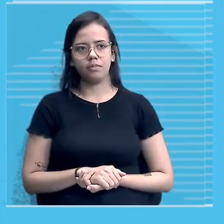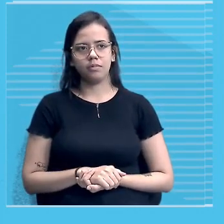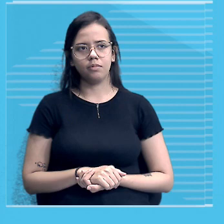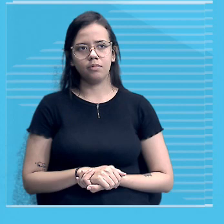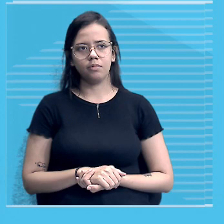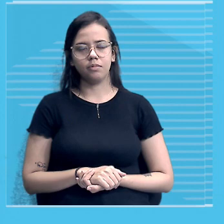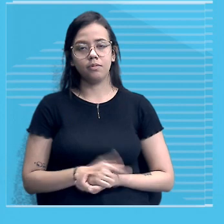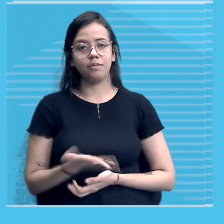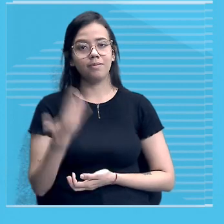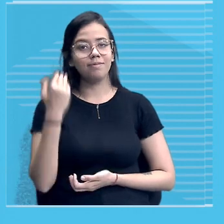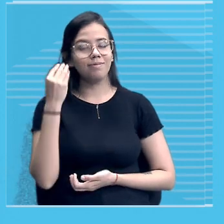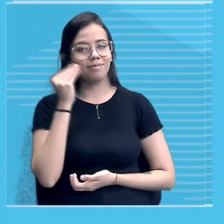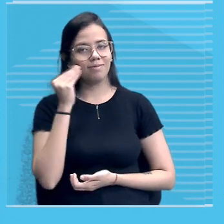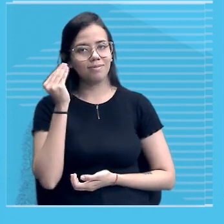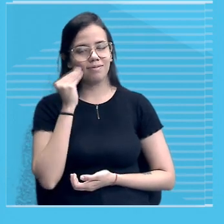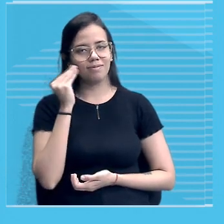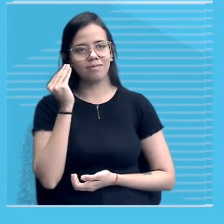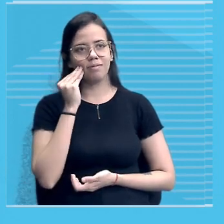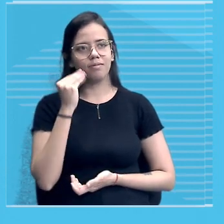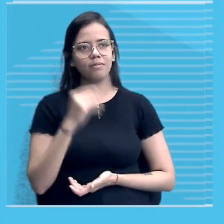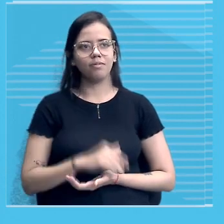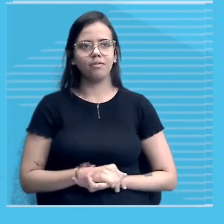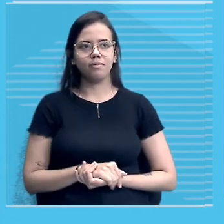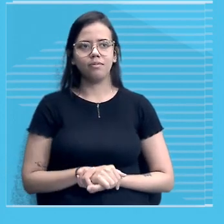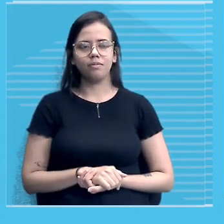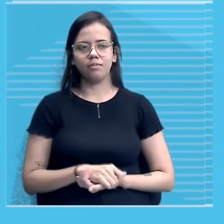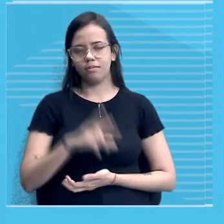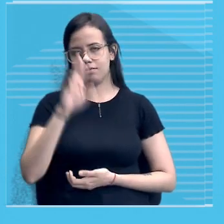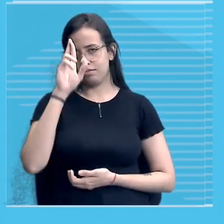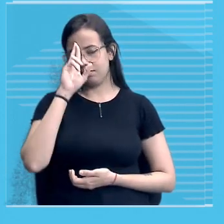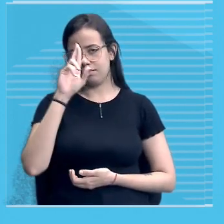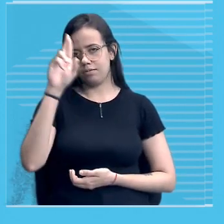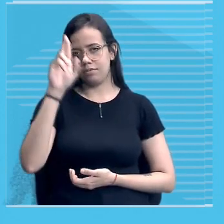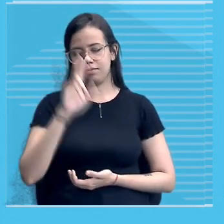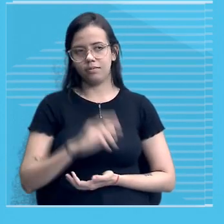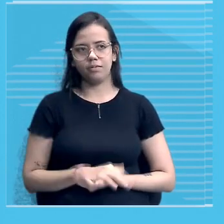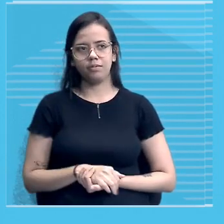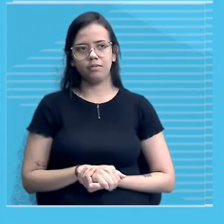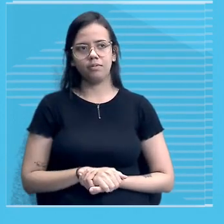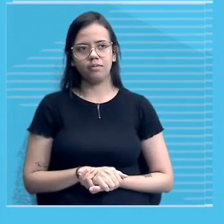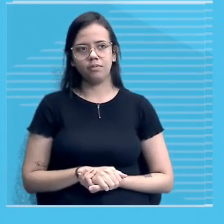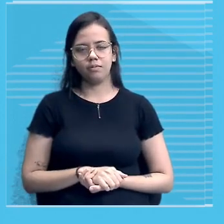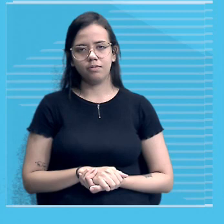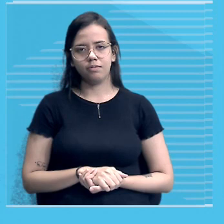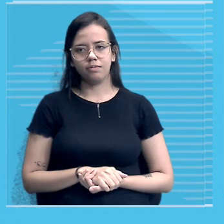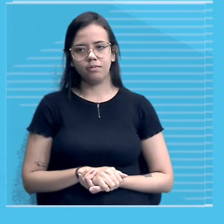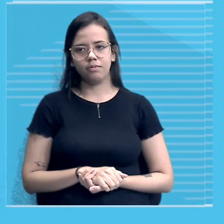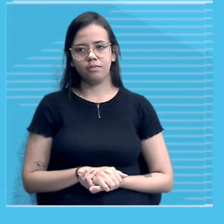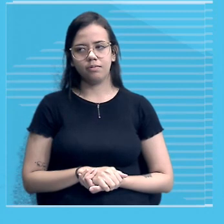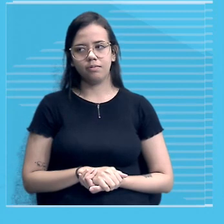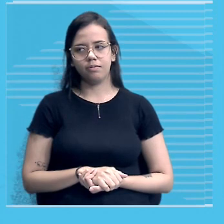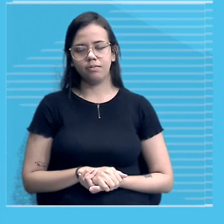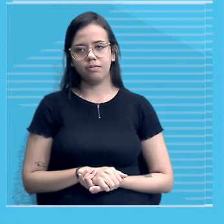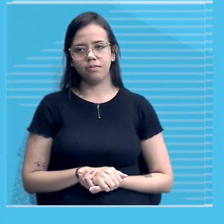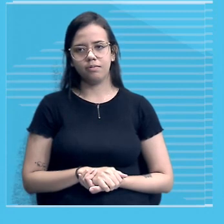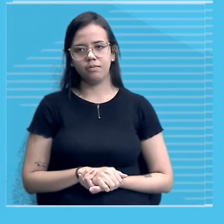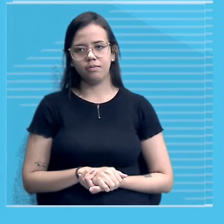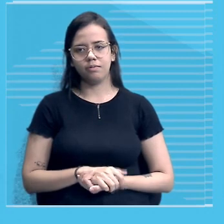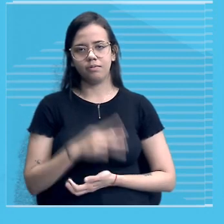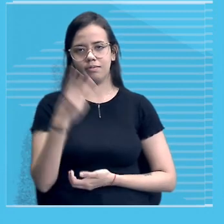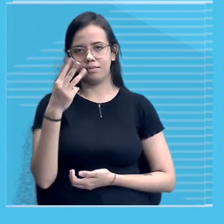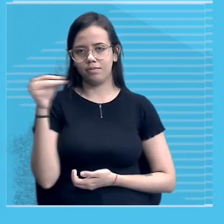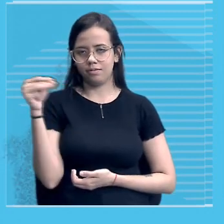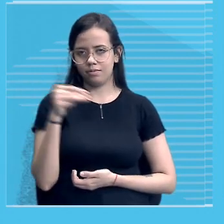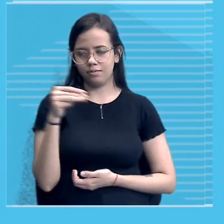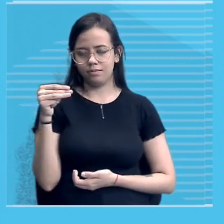e bora tentar é produção Oi Janaína era Coloque